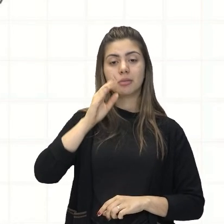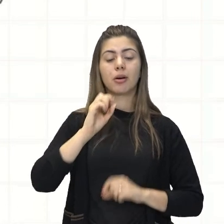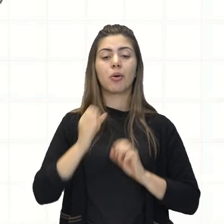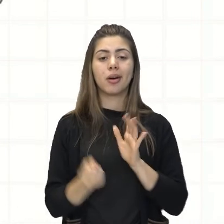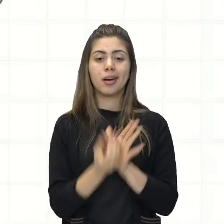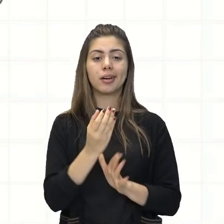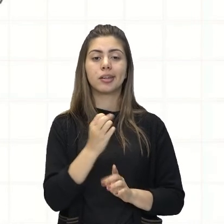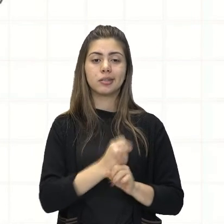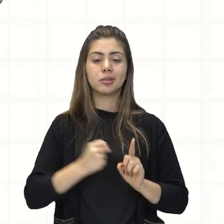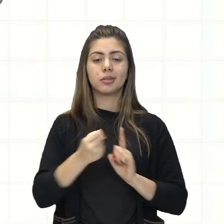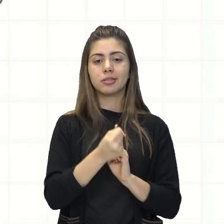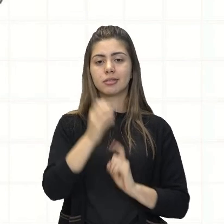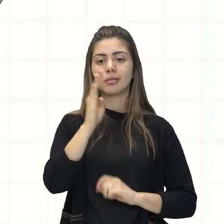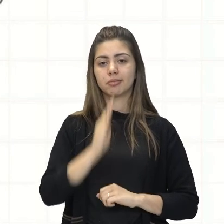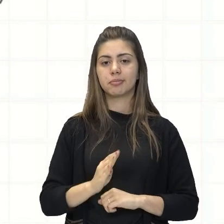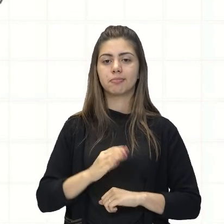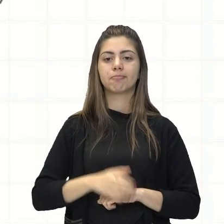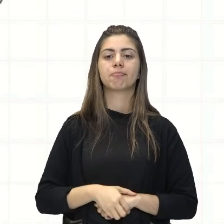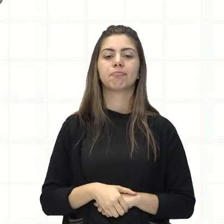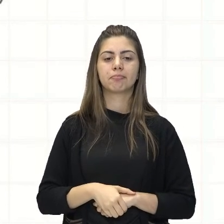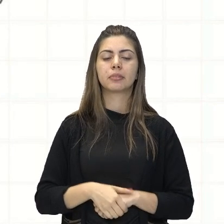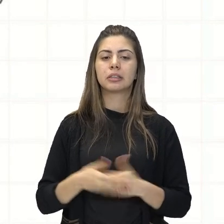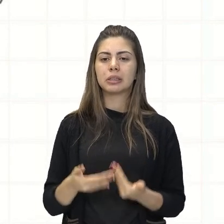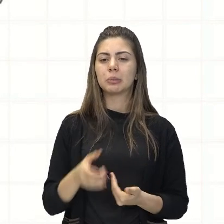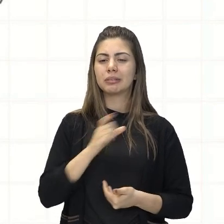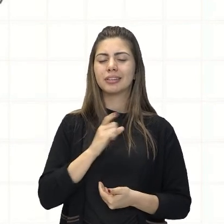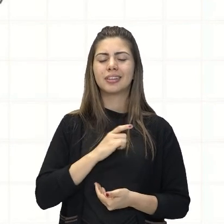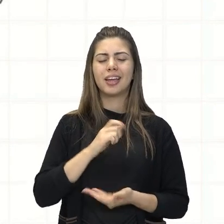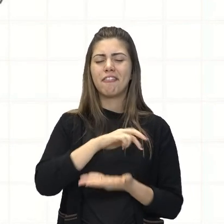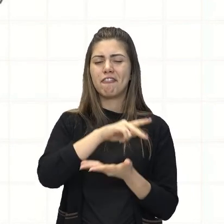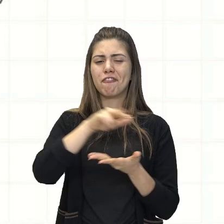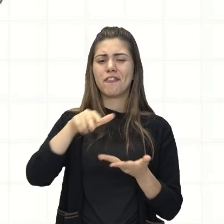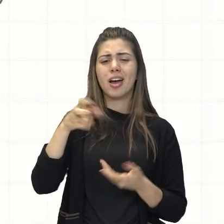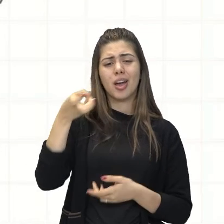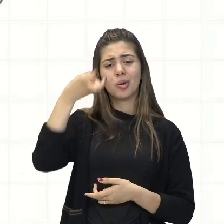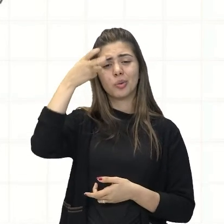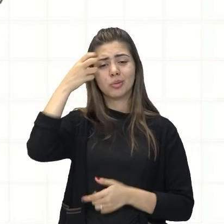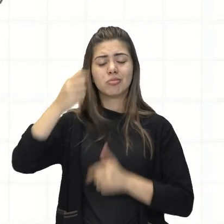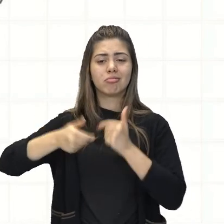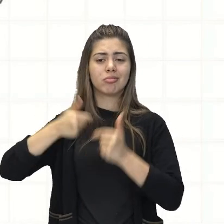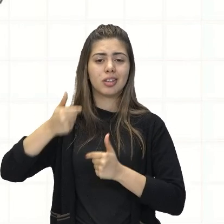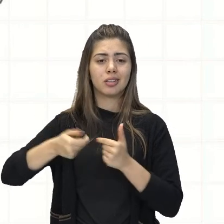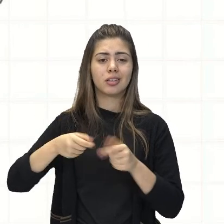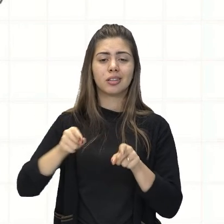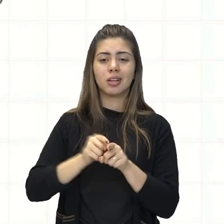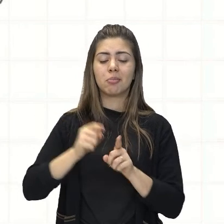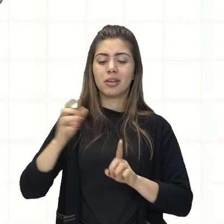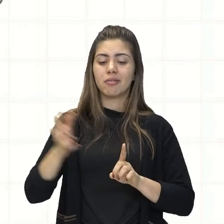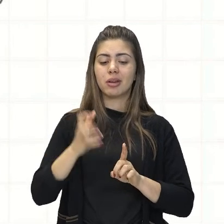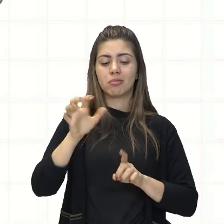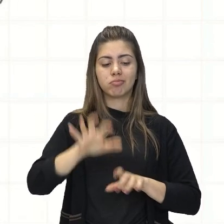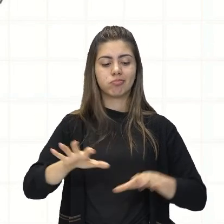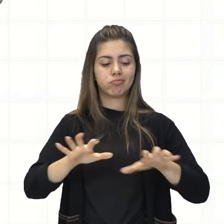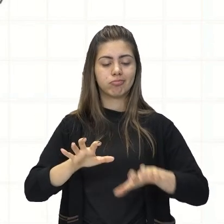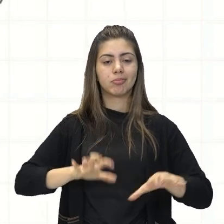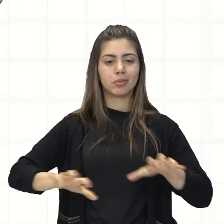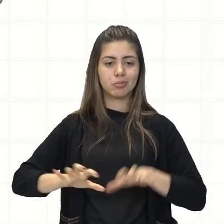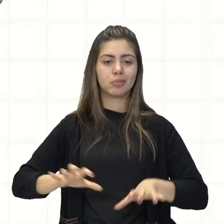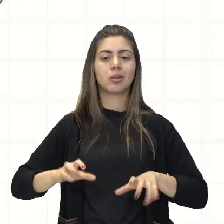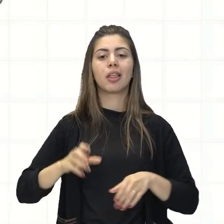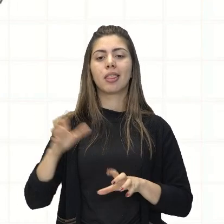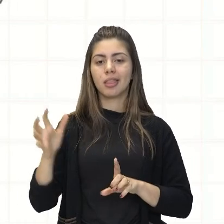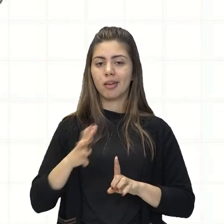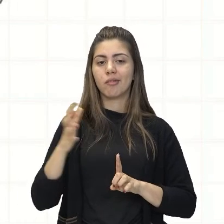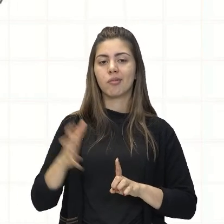formação da sociedade brasileira, trazendo uma diversidade de culturas, tradições e contribuições para